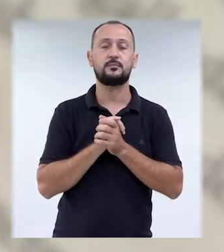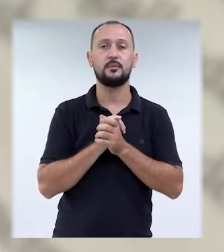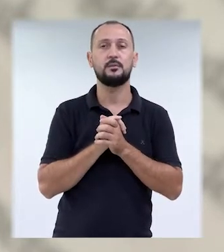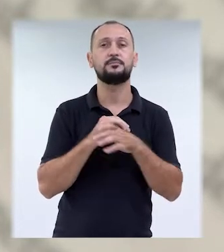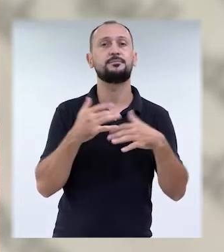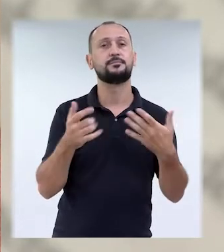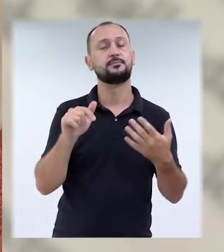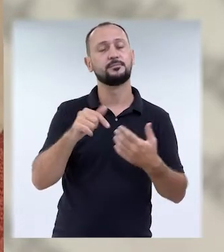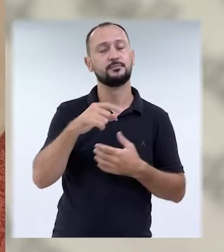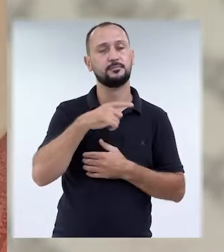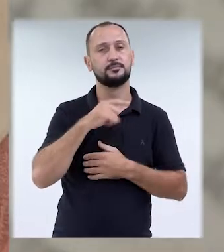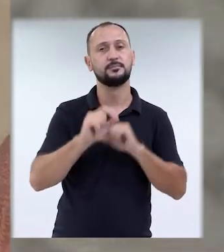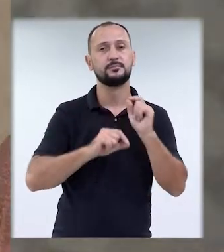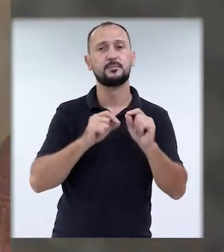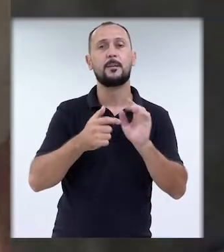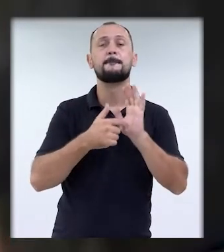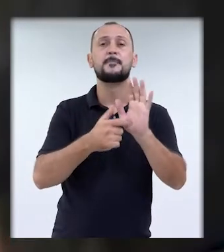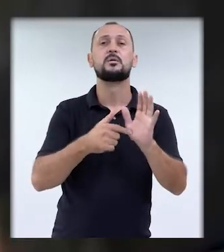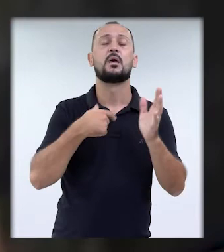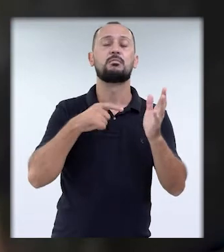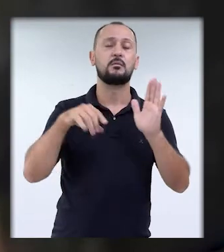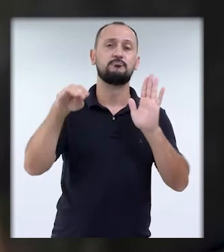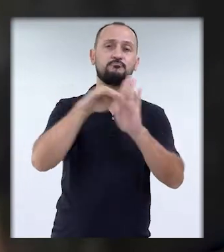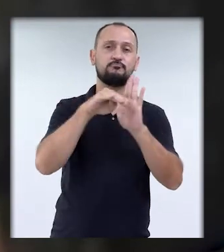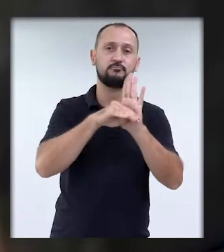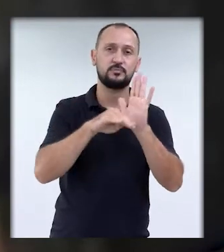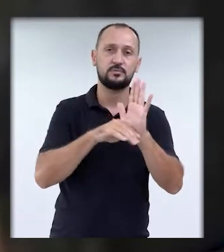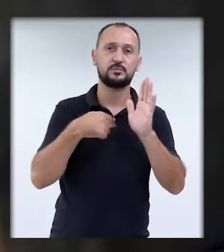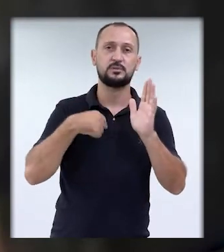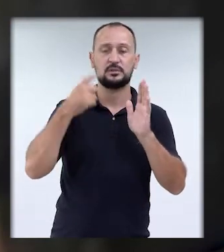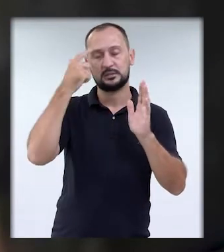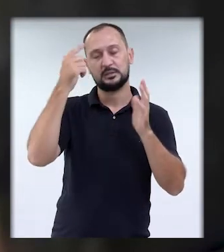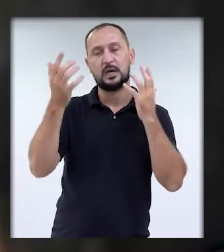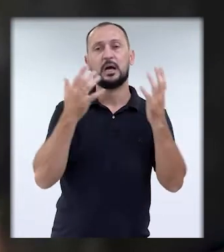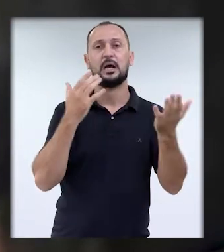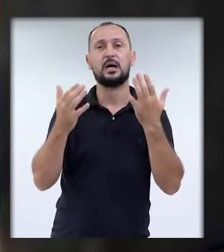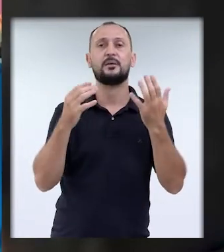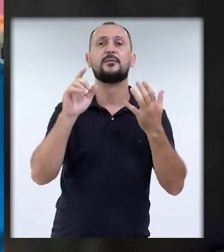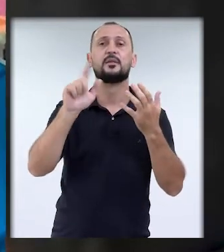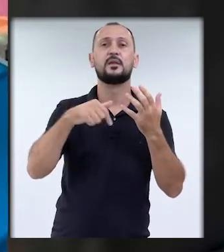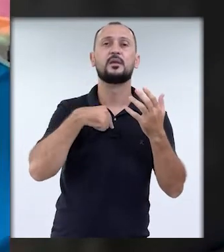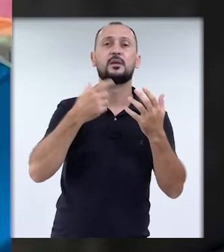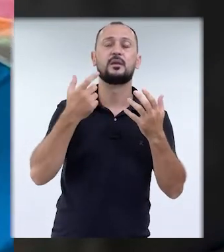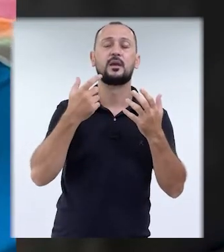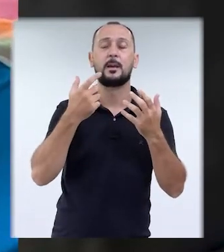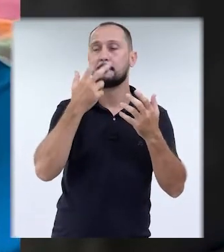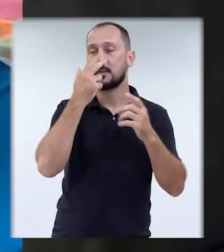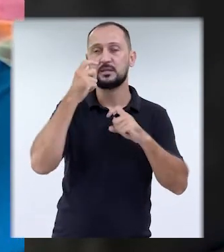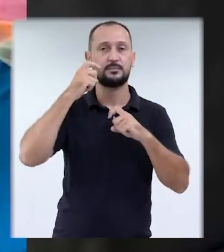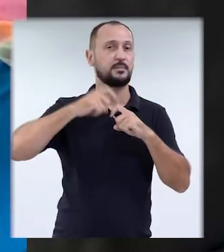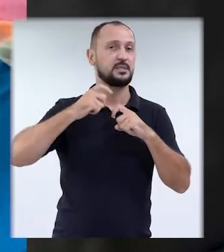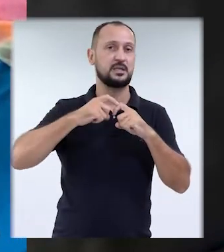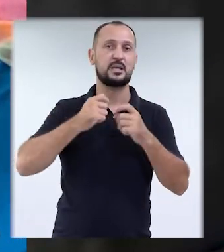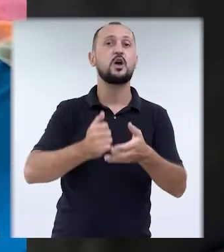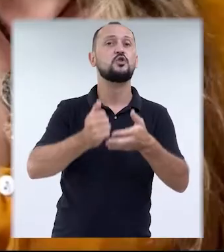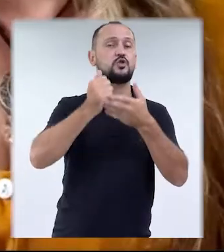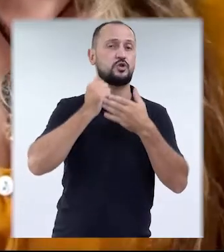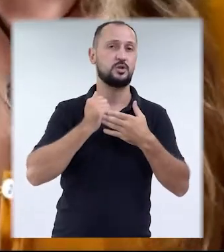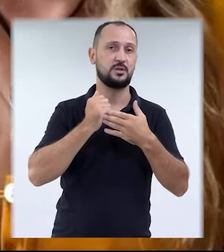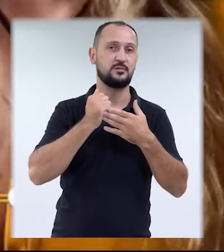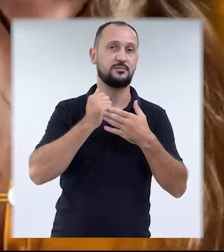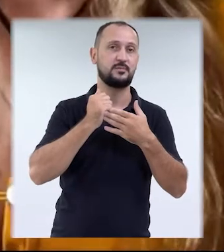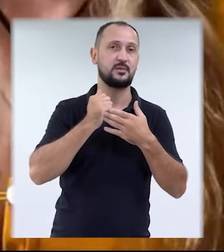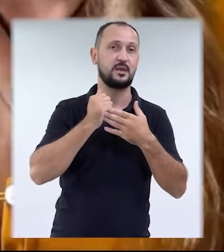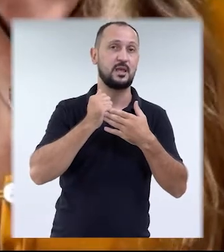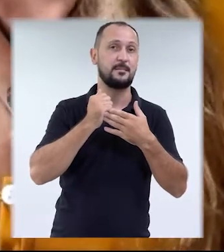Então, ela vai trazer que existem elementos na nossa psique que são medicinais, mas ao